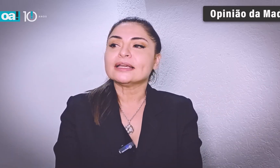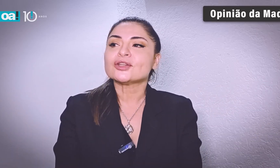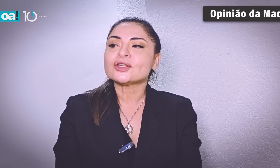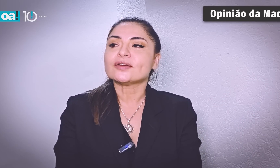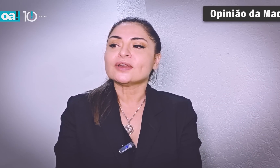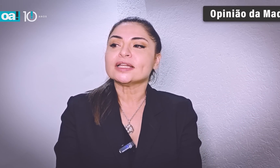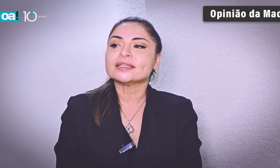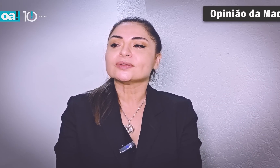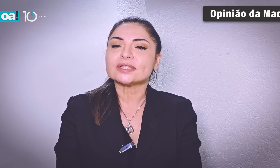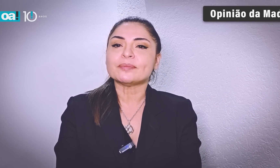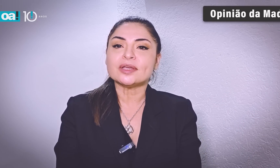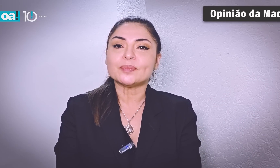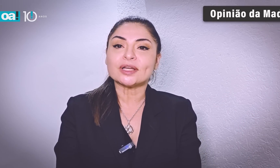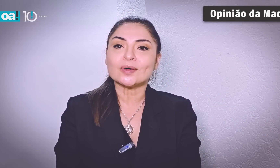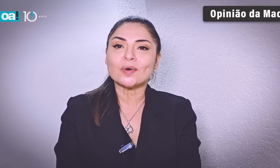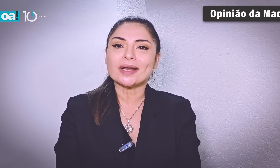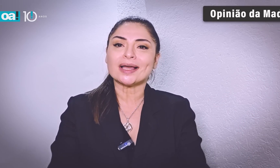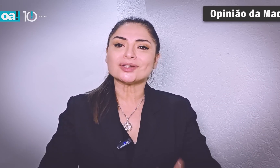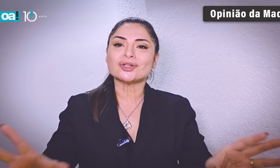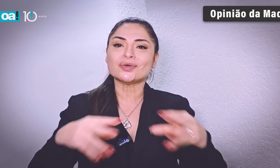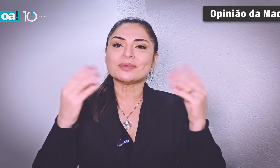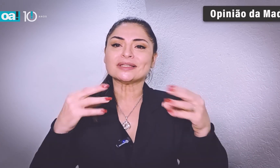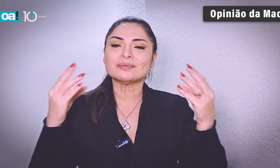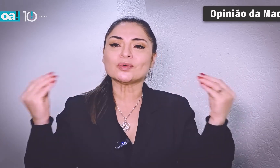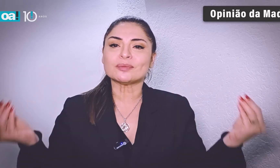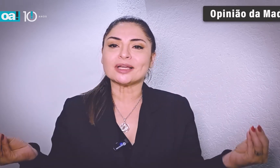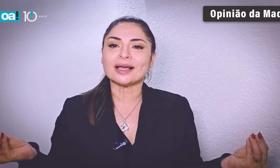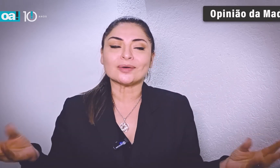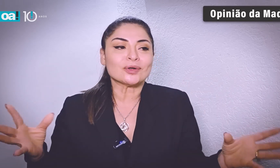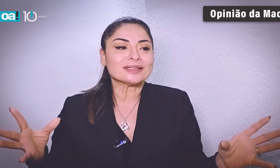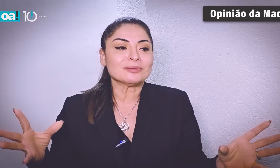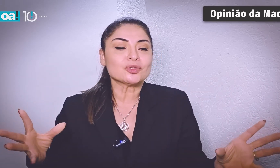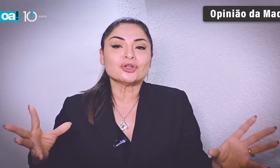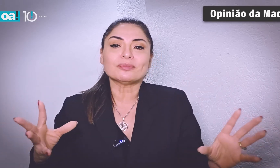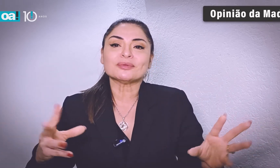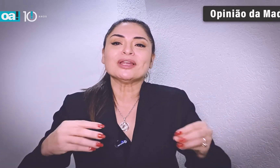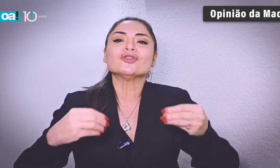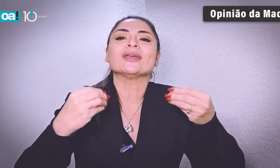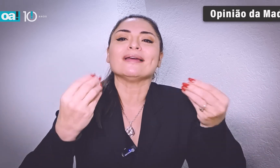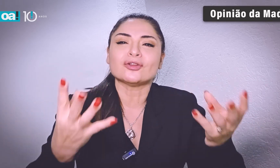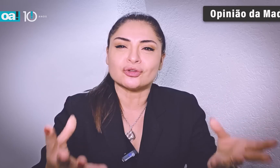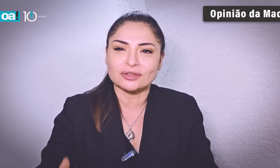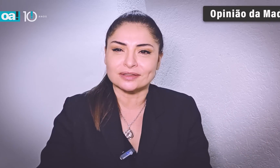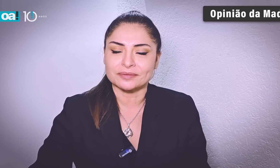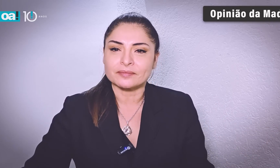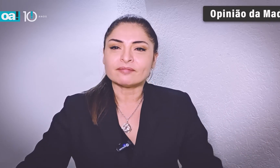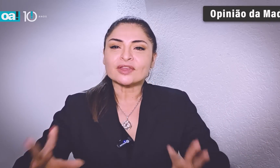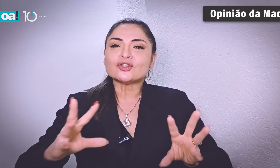é que a gente era feliz e não sabia, porque agora as Dilmas se multiplicaram e nós temos Dilmas